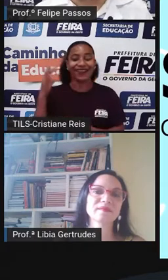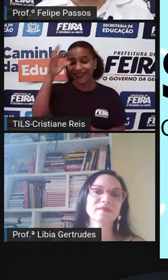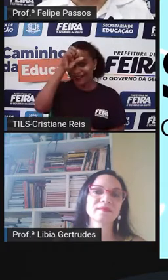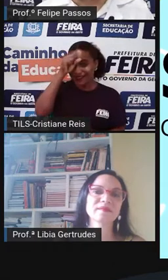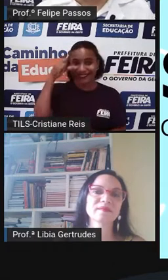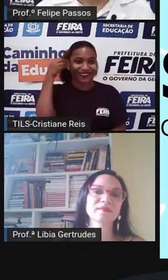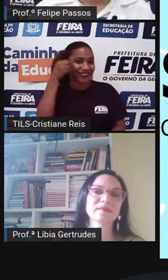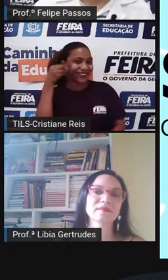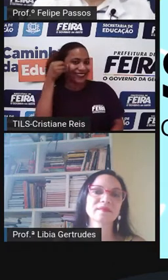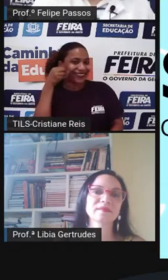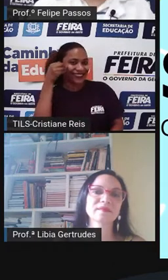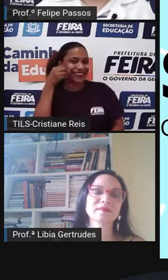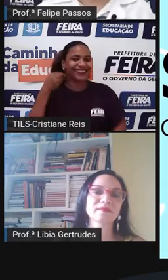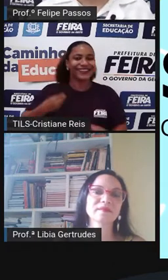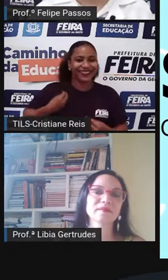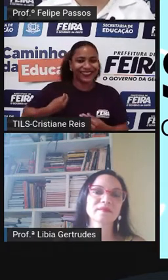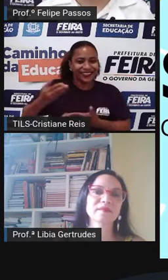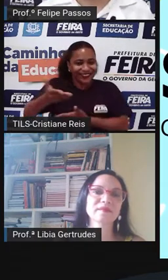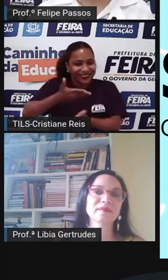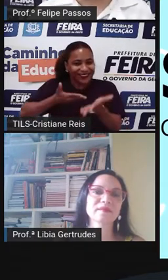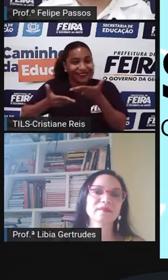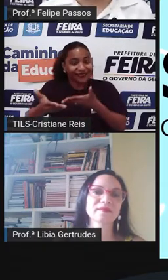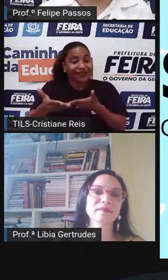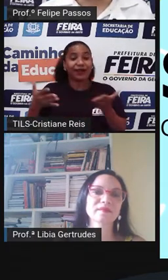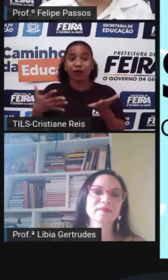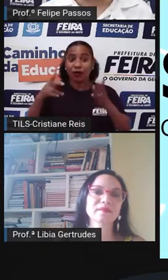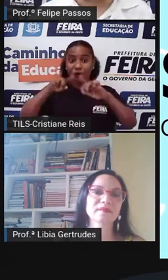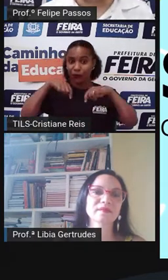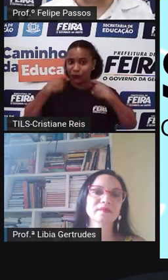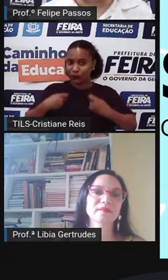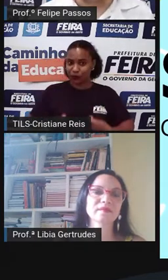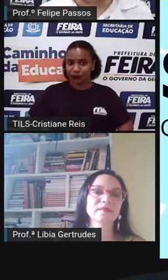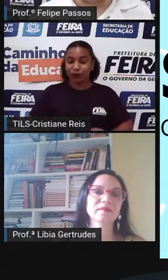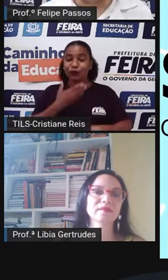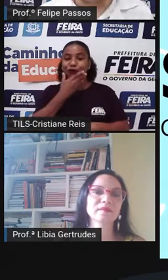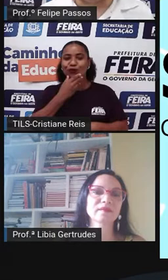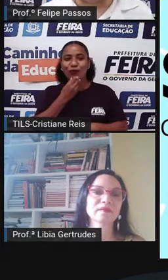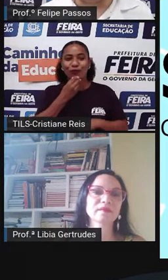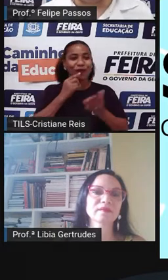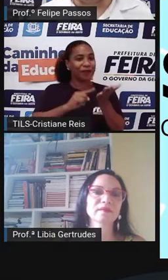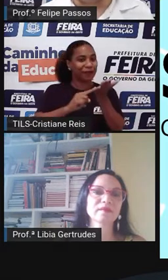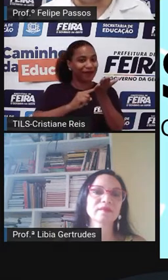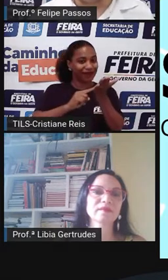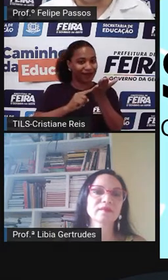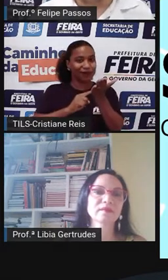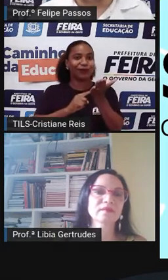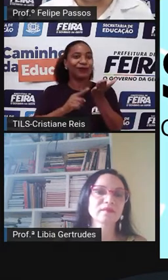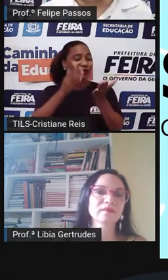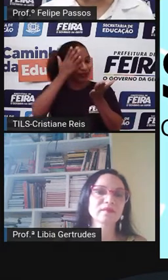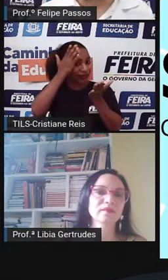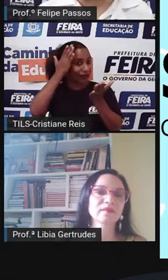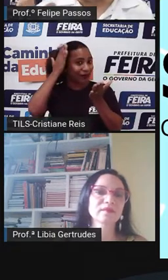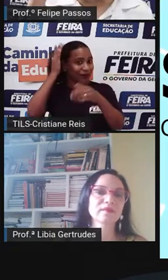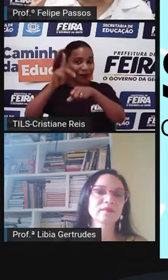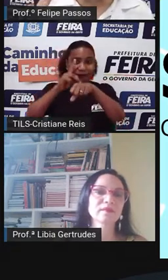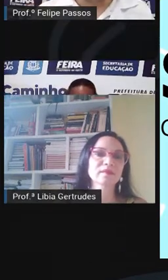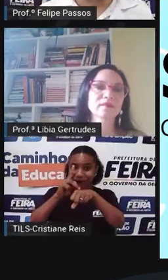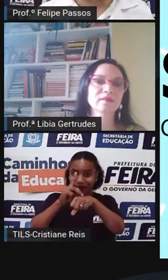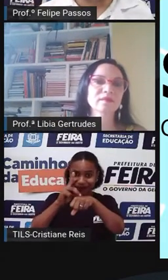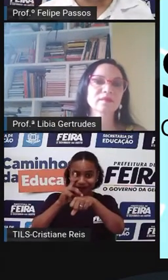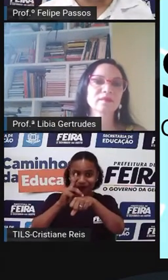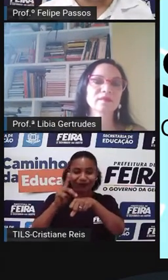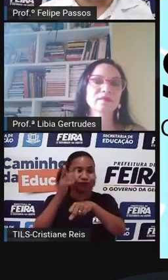Viveres. Vou começar fazendo a minha audiodescrição, tá? Eu sou um homem branco de cabelo preto, meu cabelo tá cortado